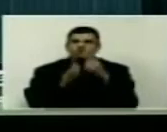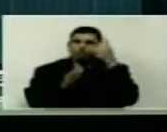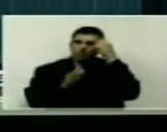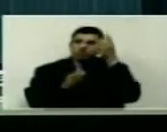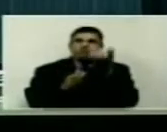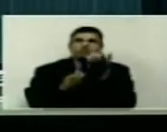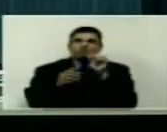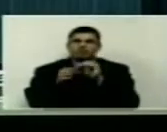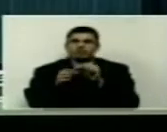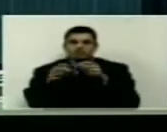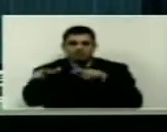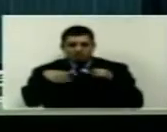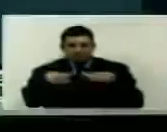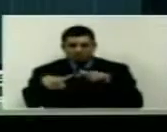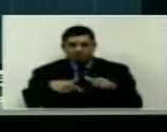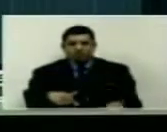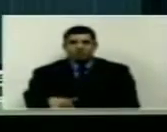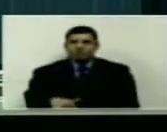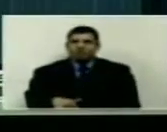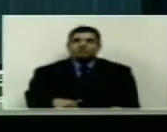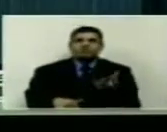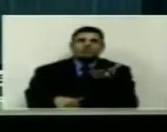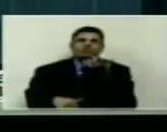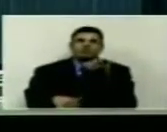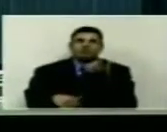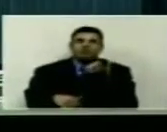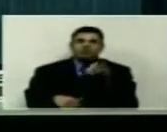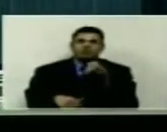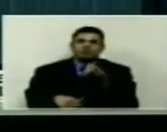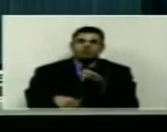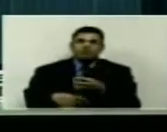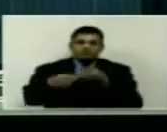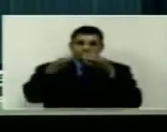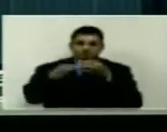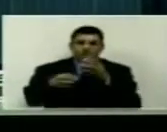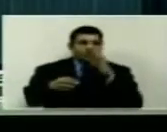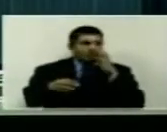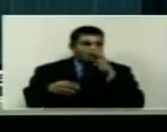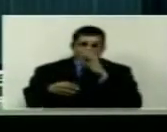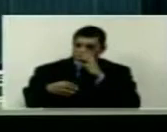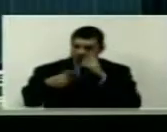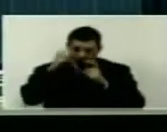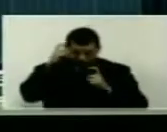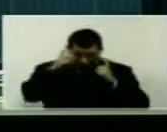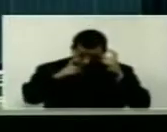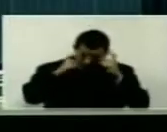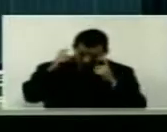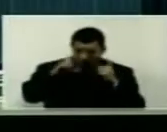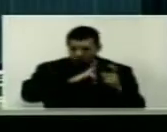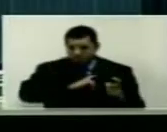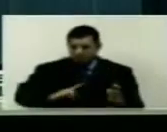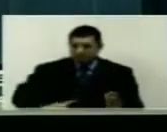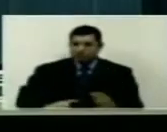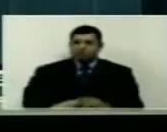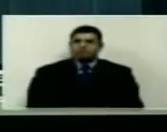uníssonos de que o cenário é absurdamente preocupante, deputado Wilson